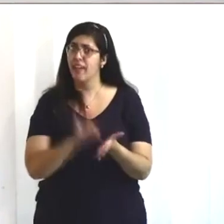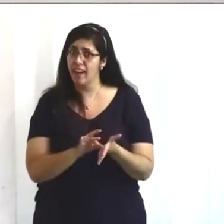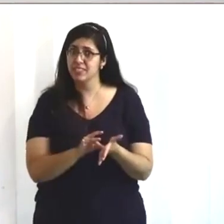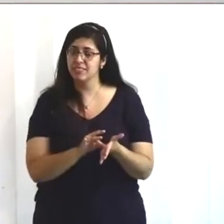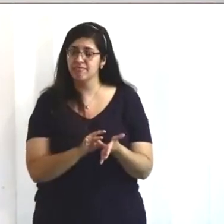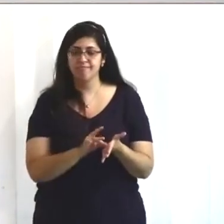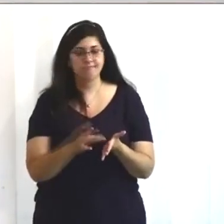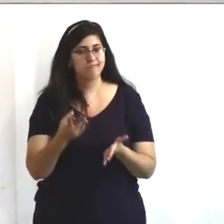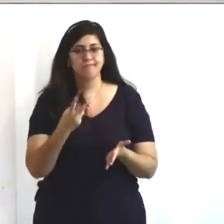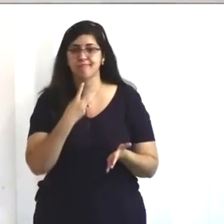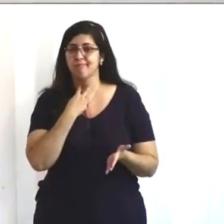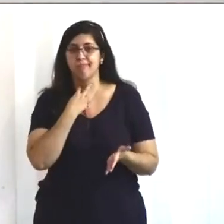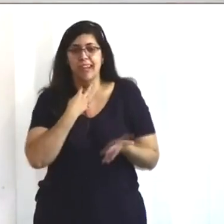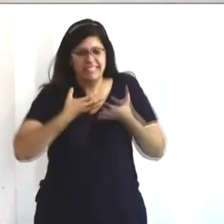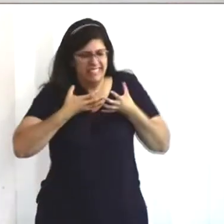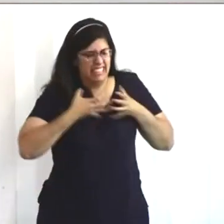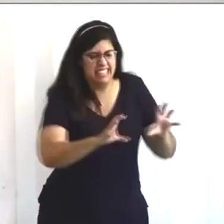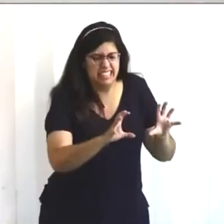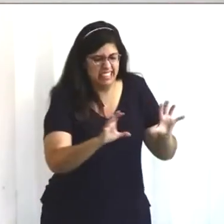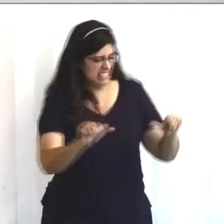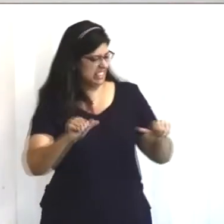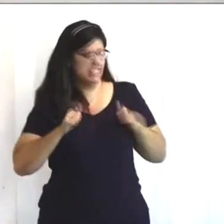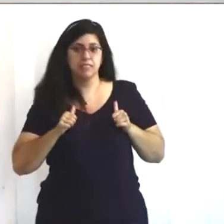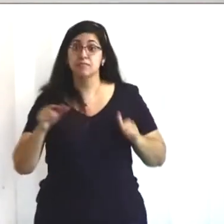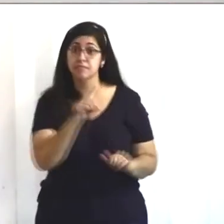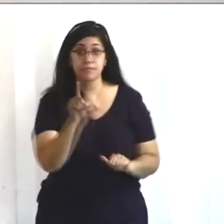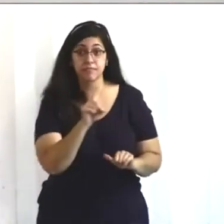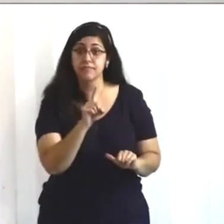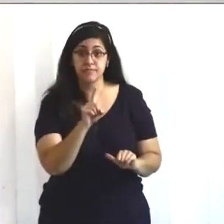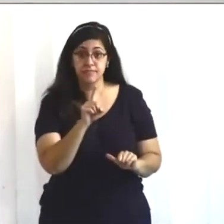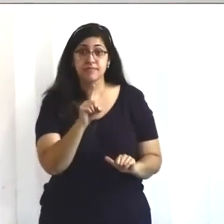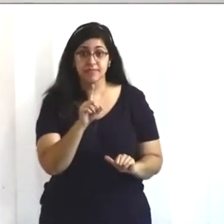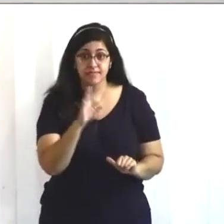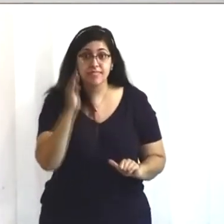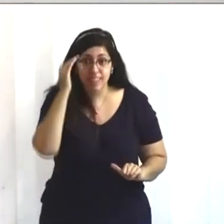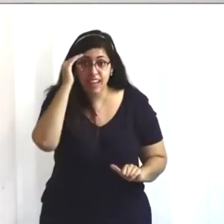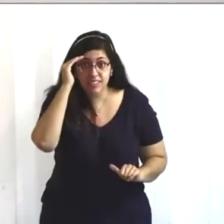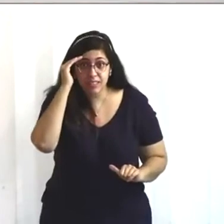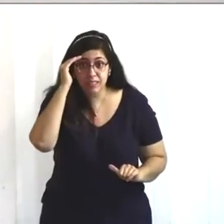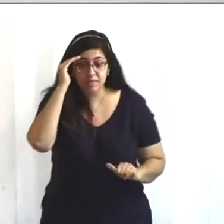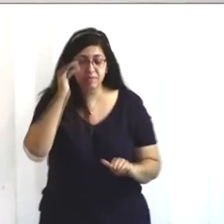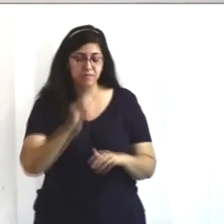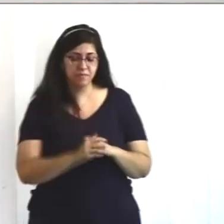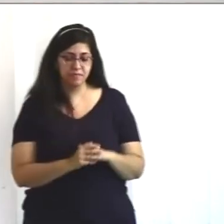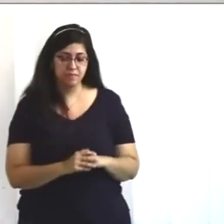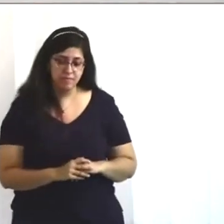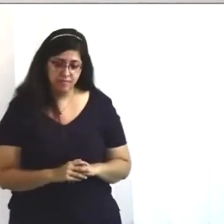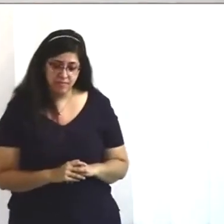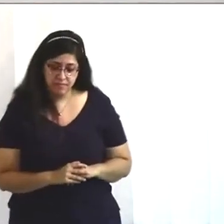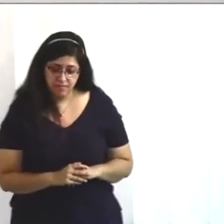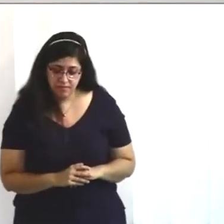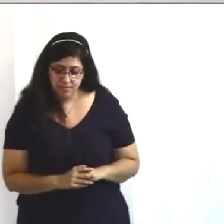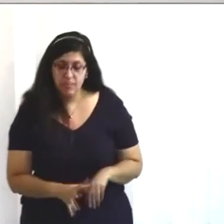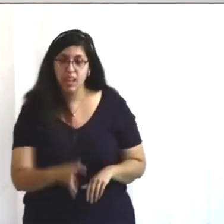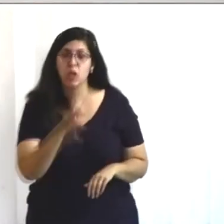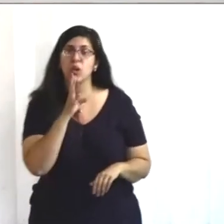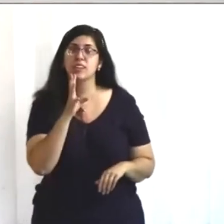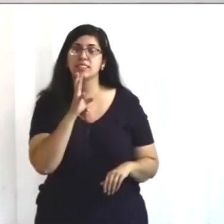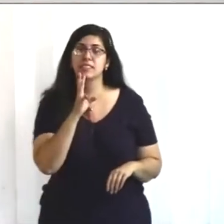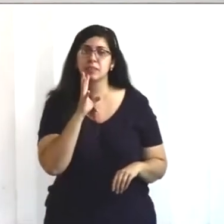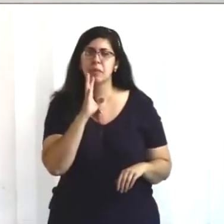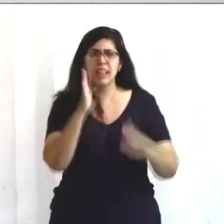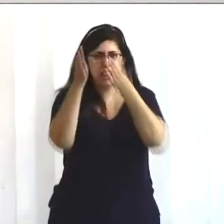você desbravou, ele é um caminho que Deus fez. E Deus lhe tirou do império das trevas para o reino do Filho do seu amor, para você ser filho de